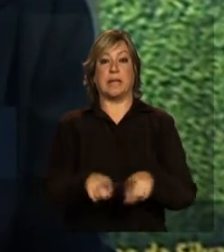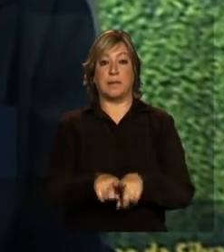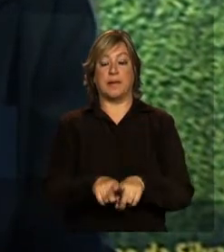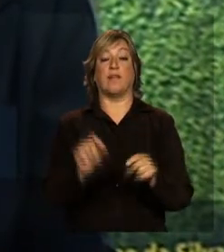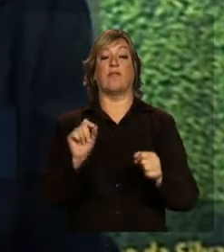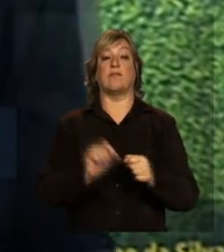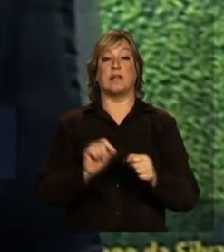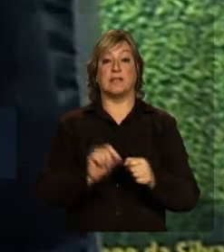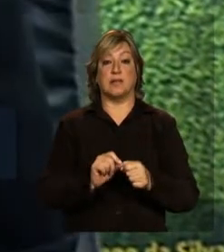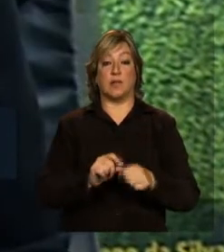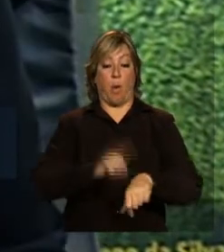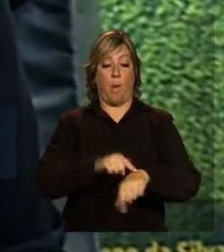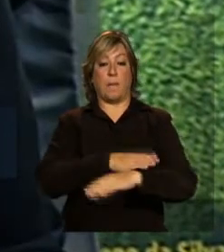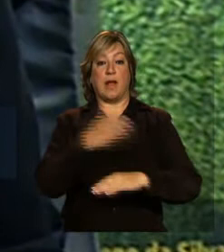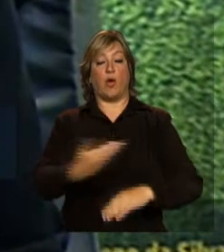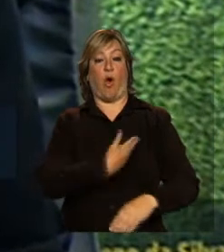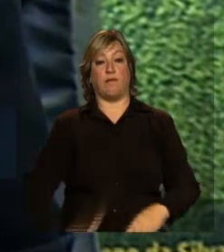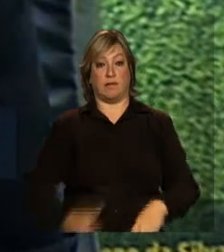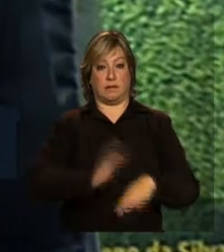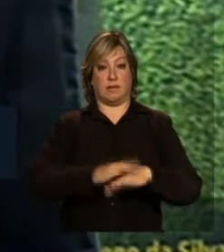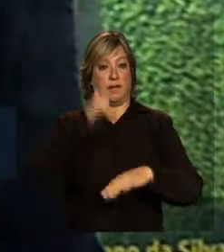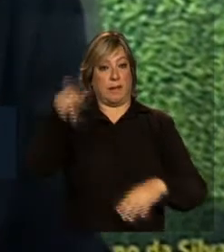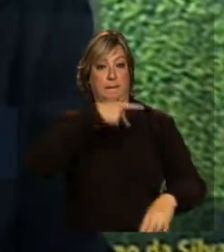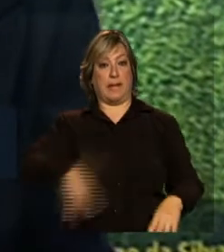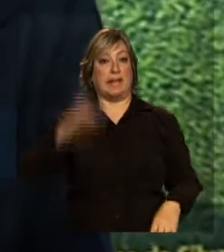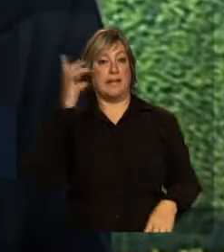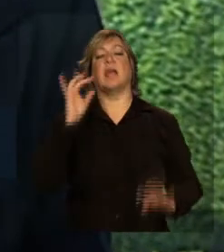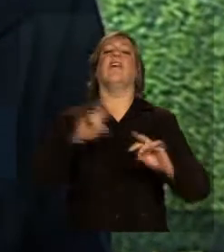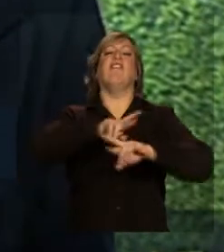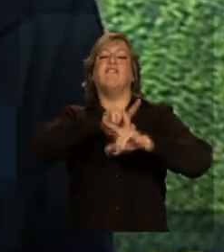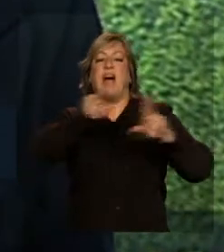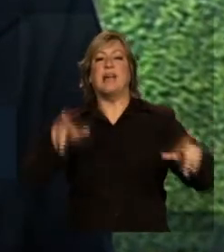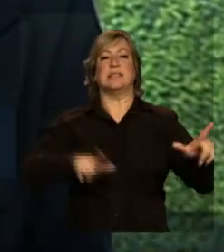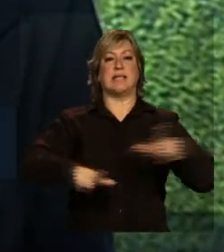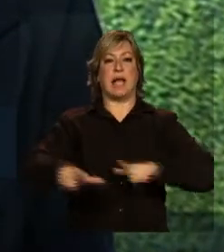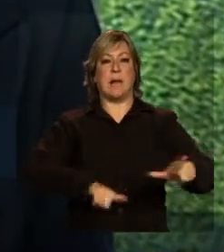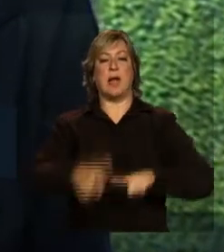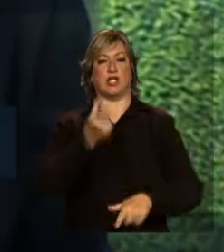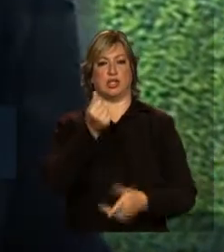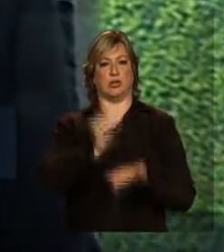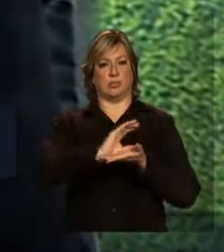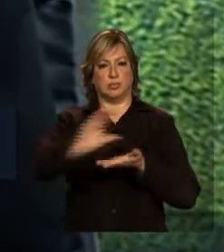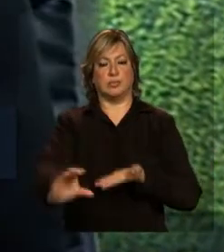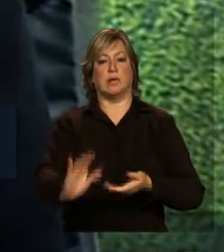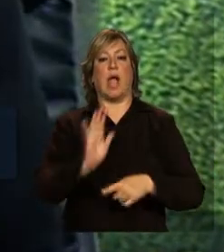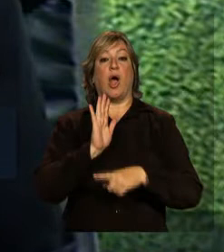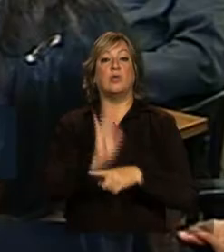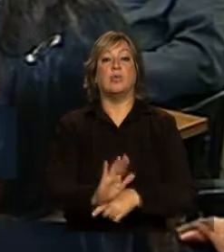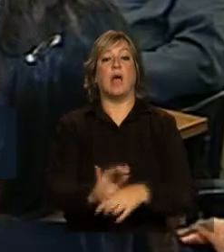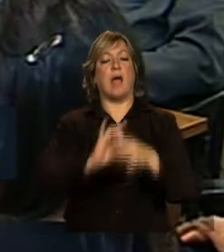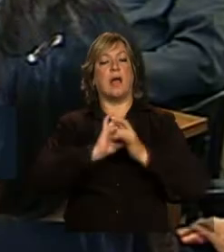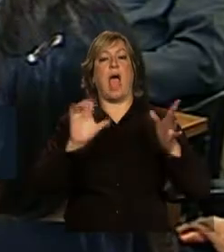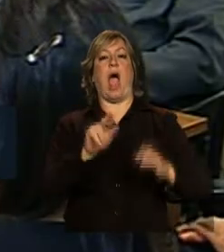construindo, no período de governo da presidenta Dilma Rousseff, uma série de ações e investimentos que visam a autonomia das pessoas